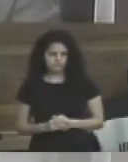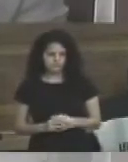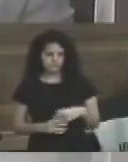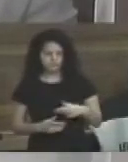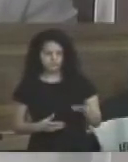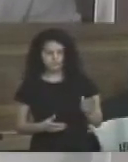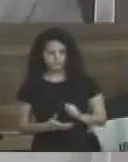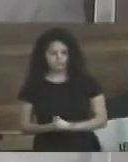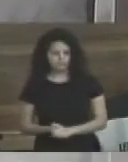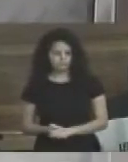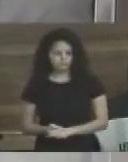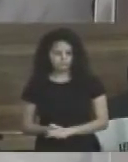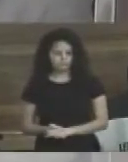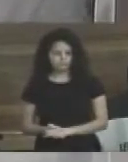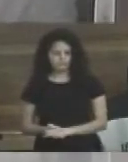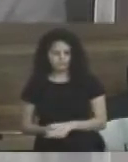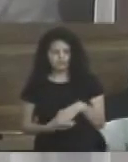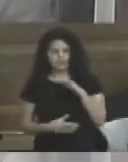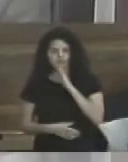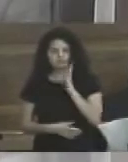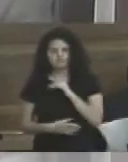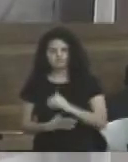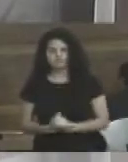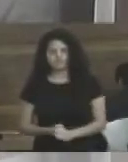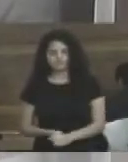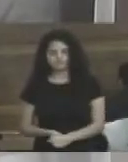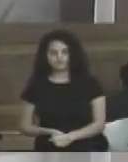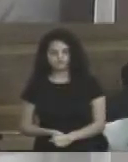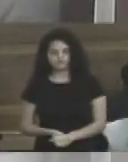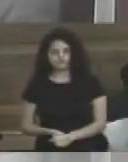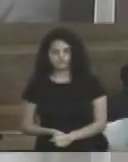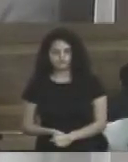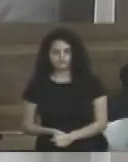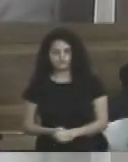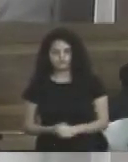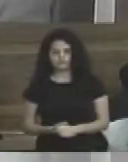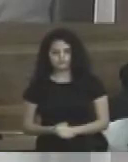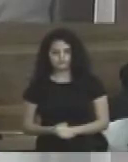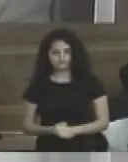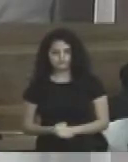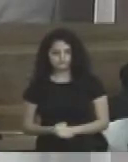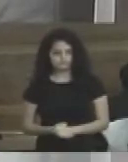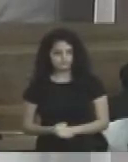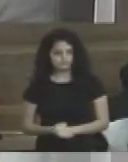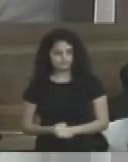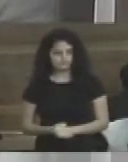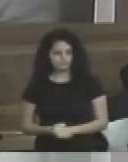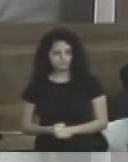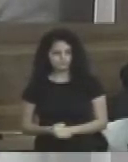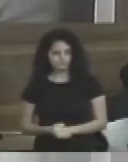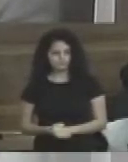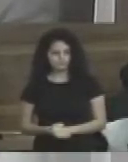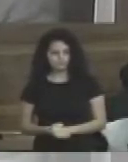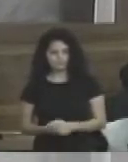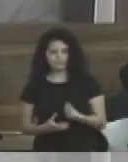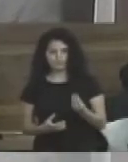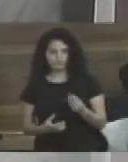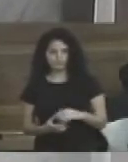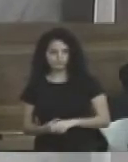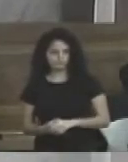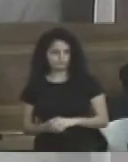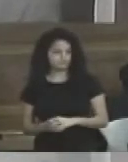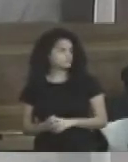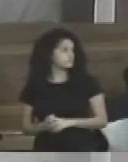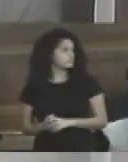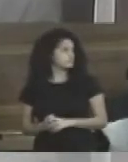as ocorrências da PM. É rápido, tá, presidente? Na enseada, um elemento preso com bastante droga. Está aqui.